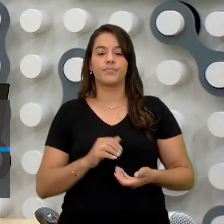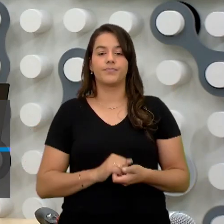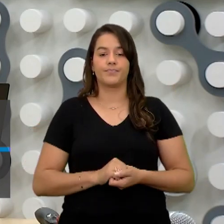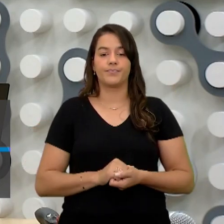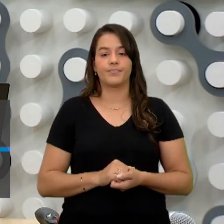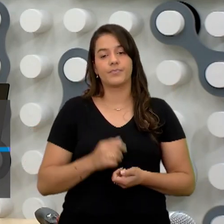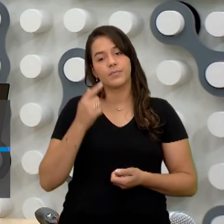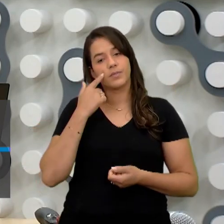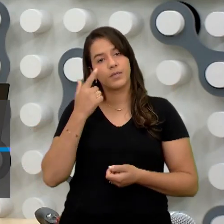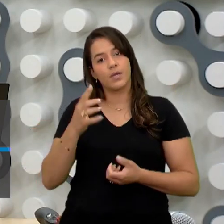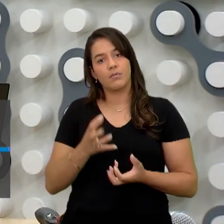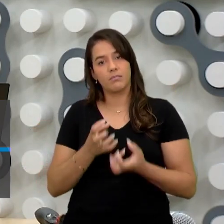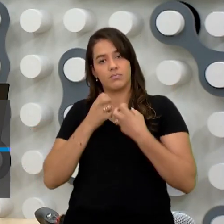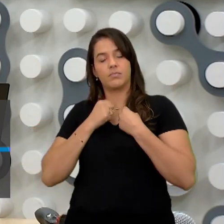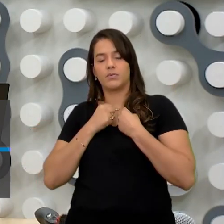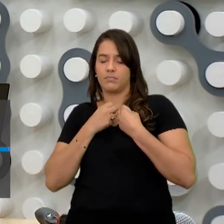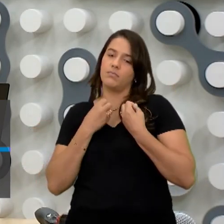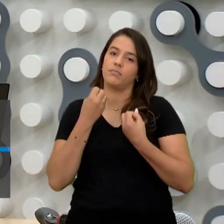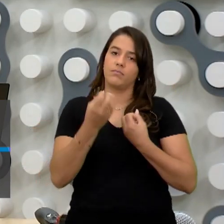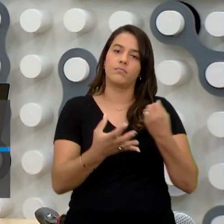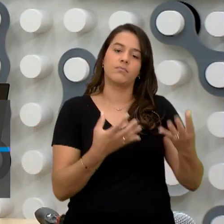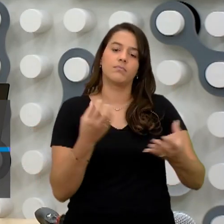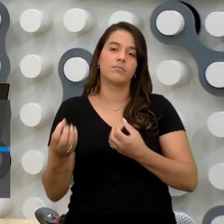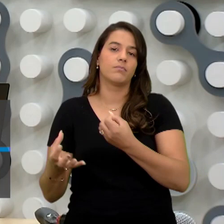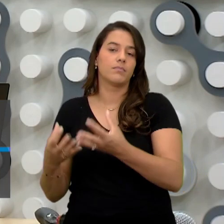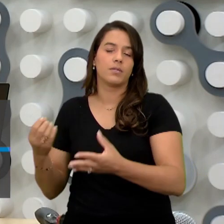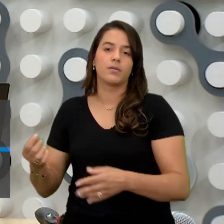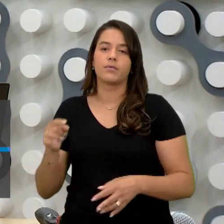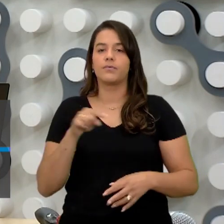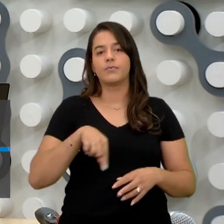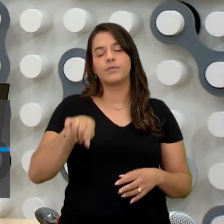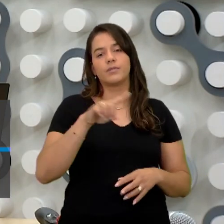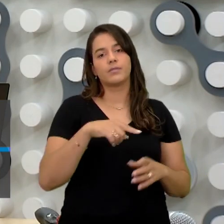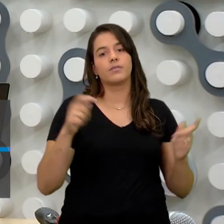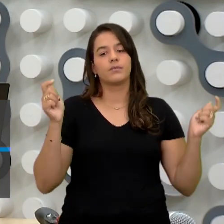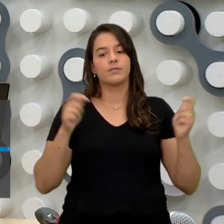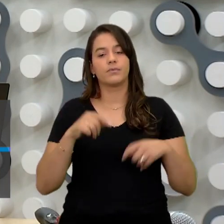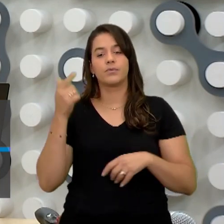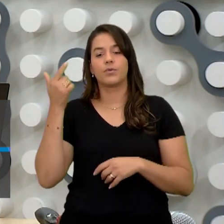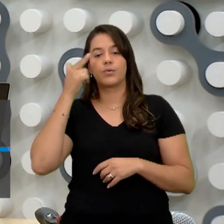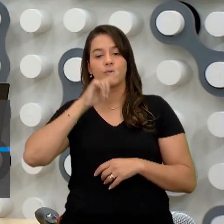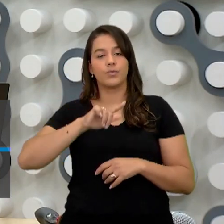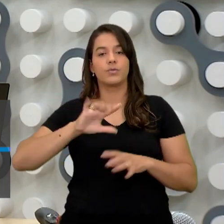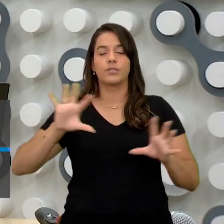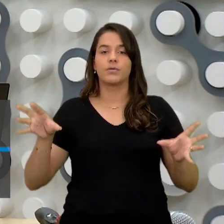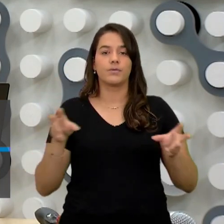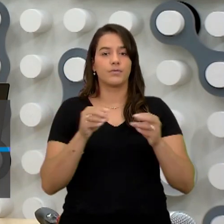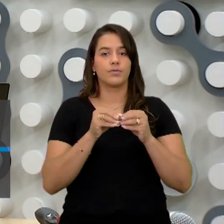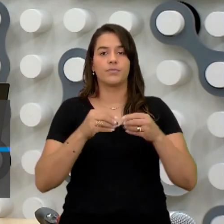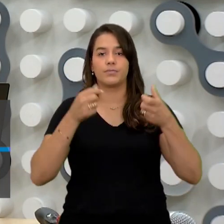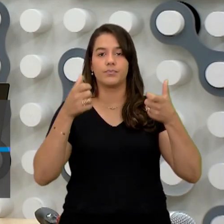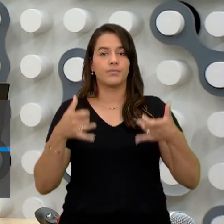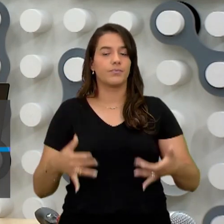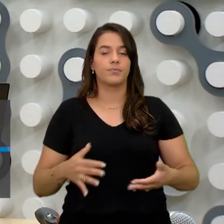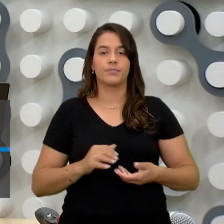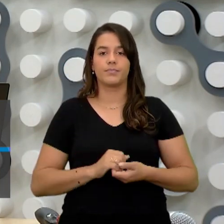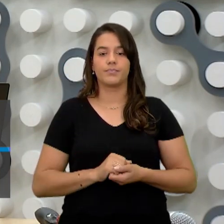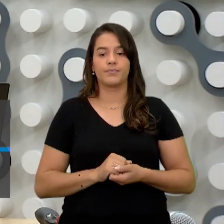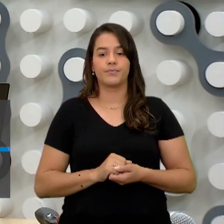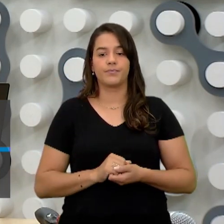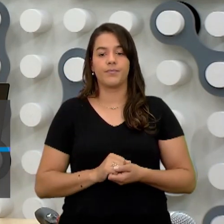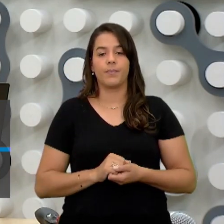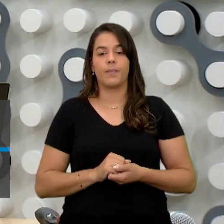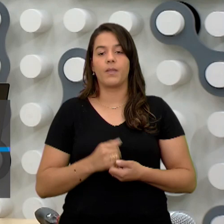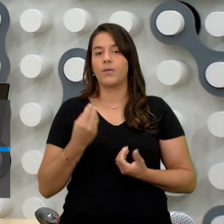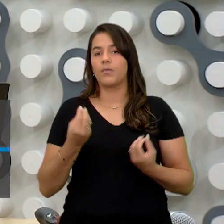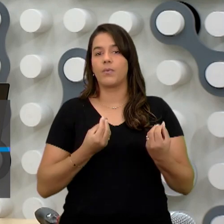Então, sem ser egoísta, seria legal. Mas a ideia é que vocês possam otimizar isso. Por exemplo, como